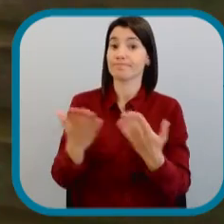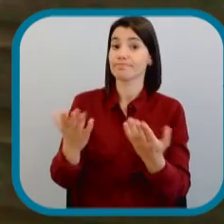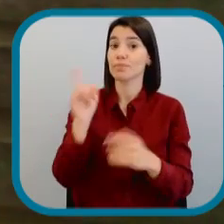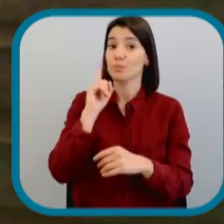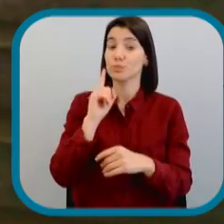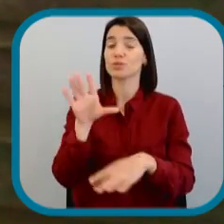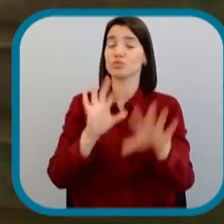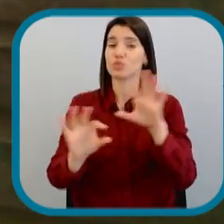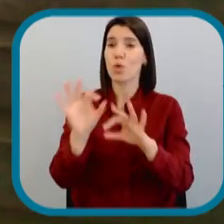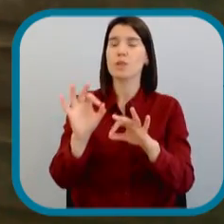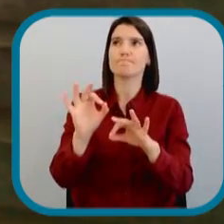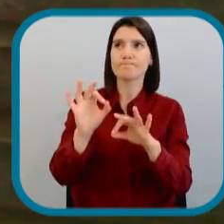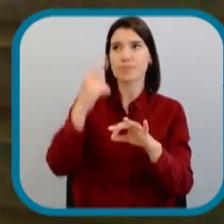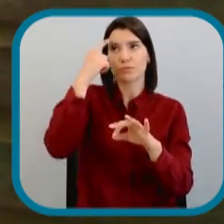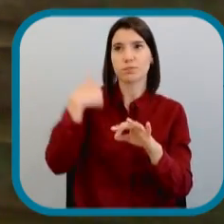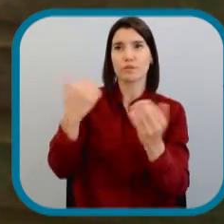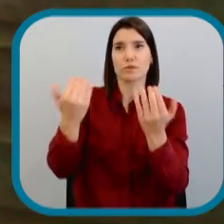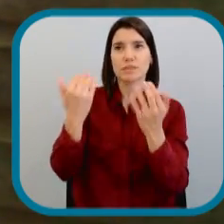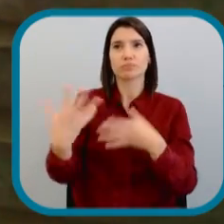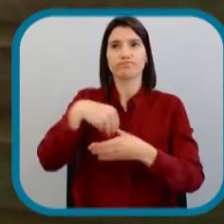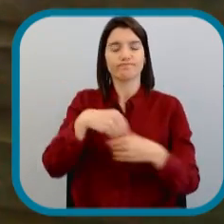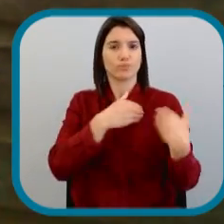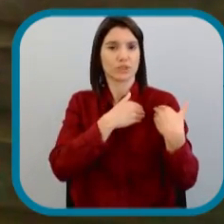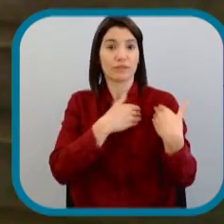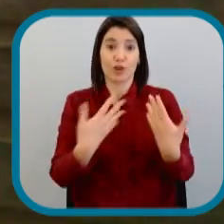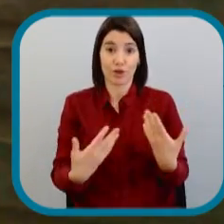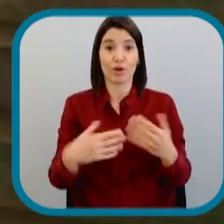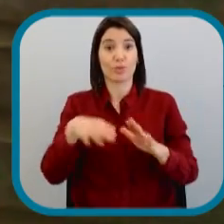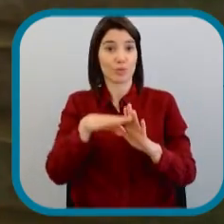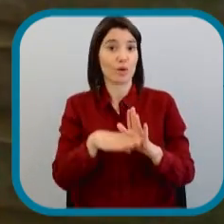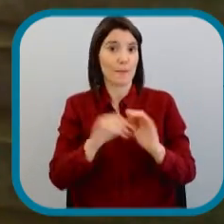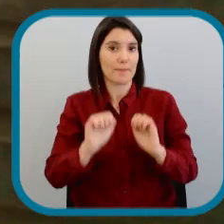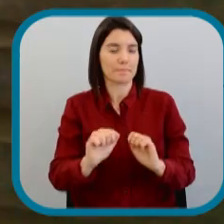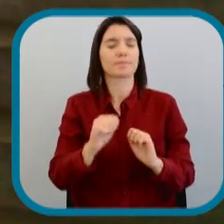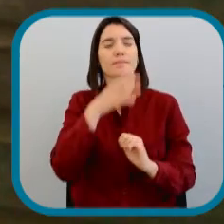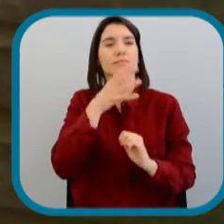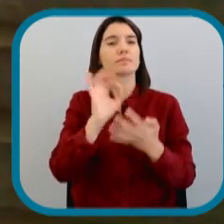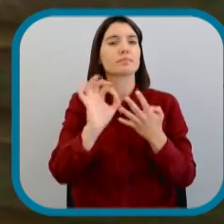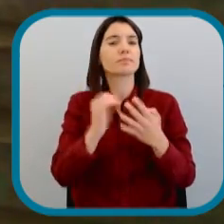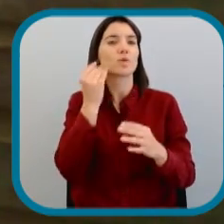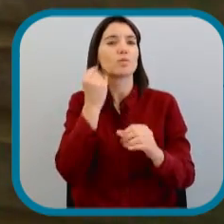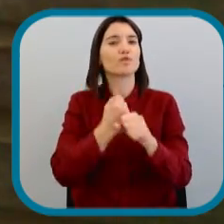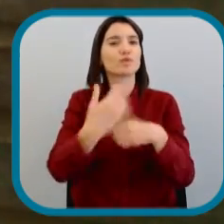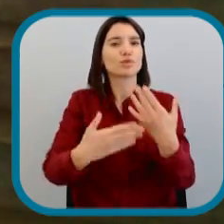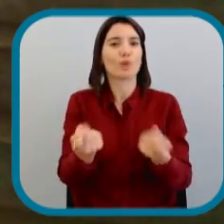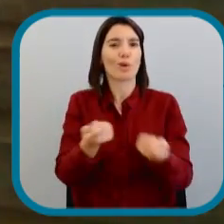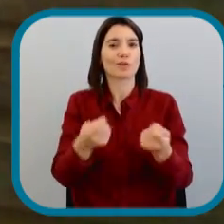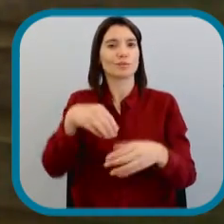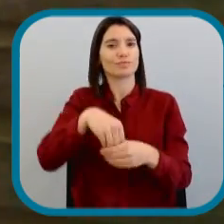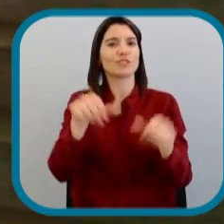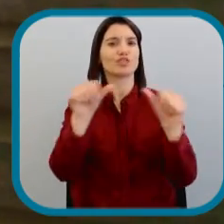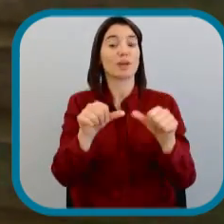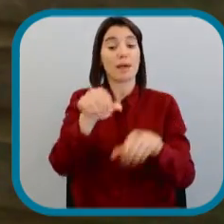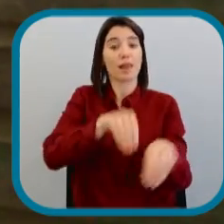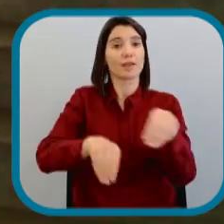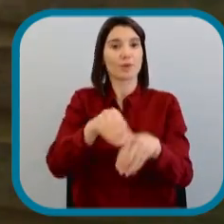essencial realçar a importância de escolhas informadas e responsáveis. E neste Senta-te e Explica destacamos alguns aspectos do funcionamento e da